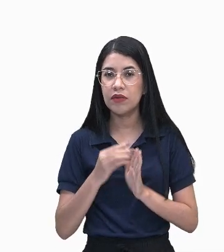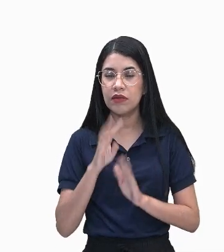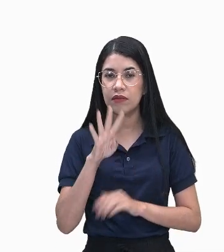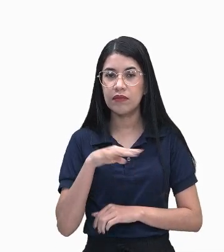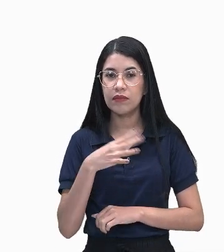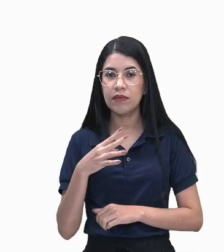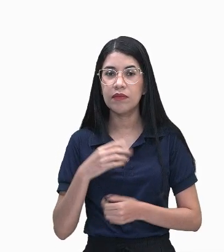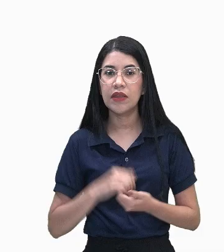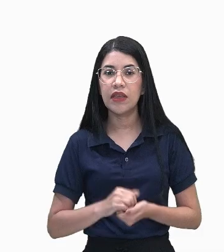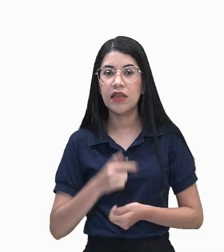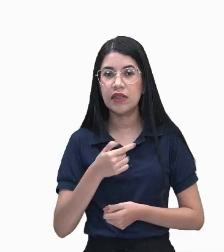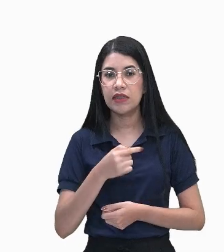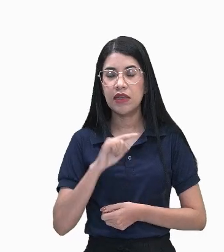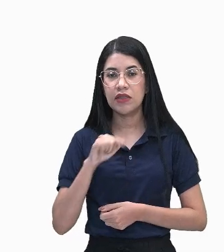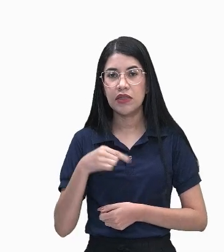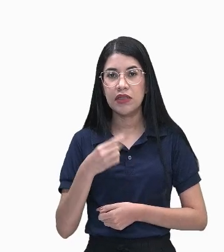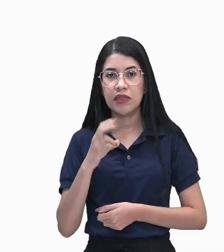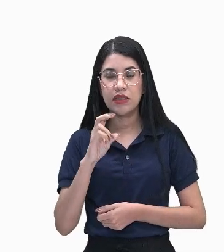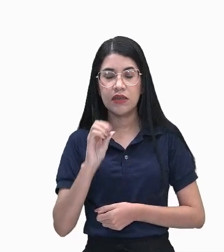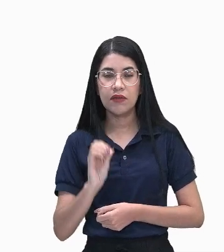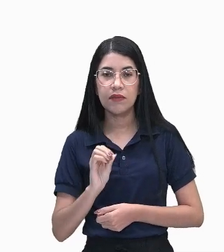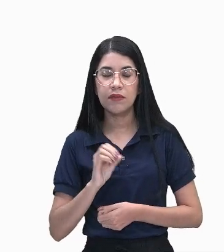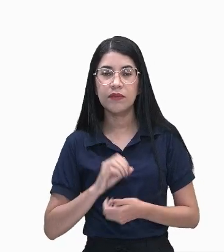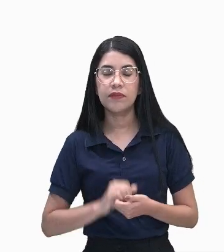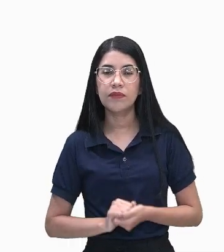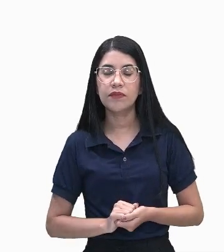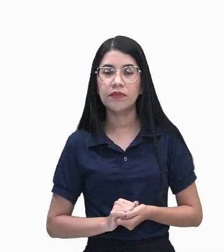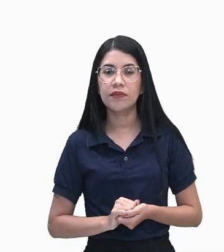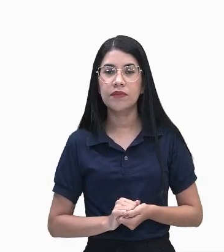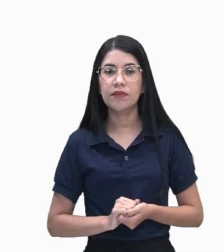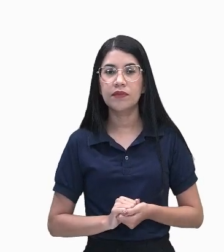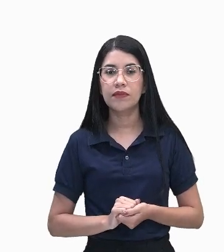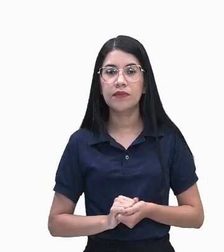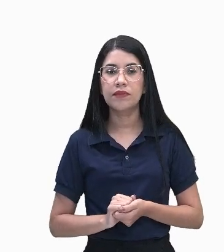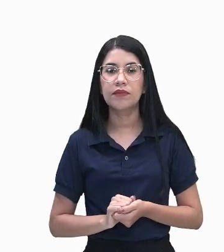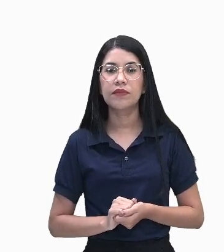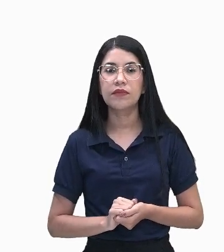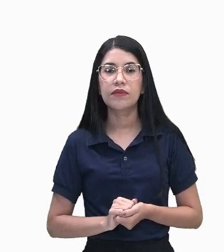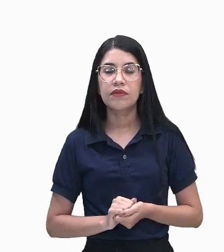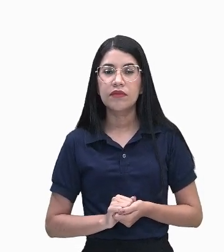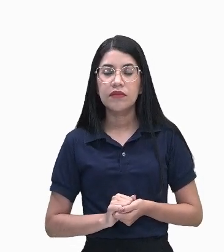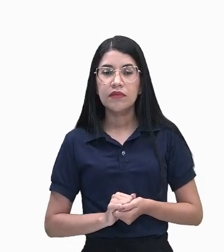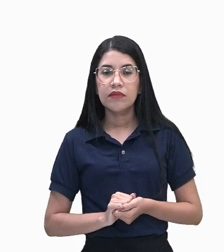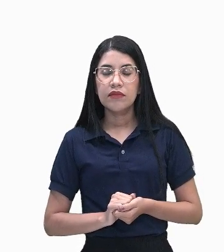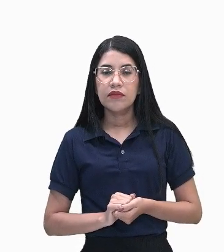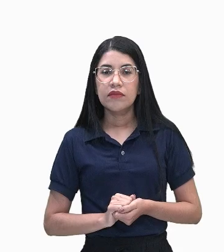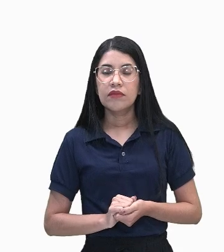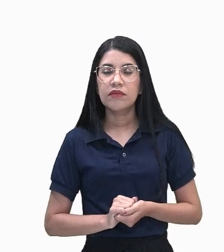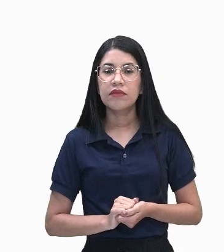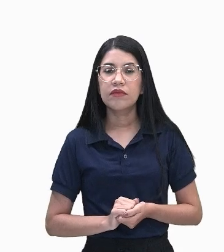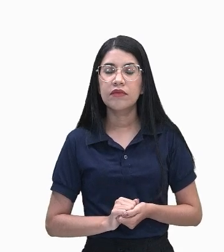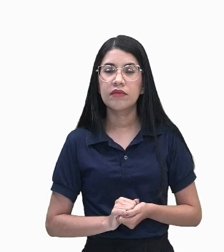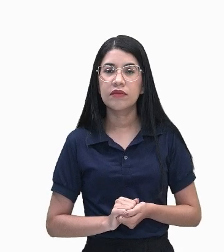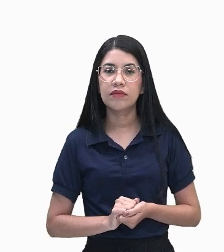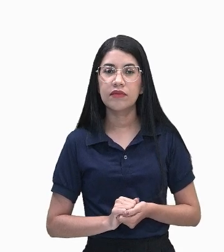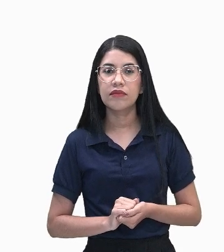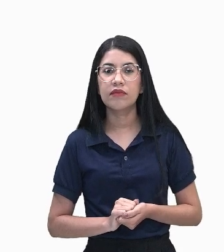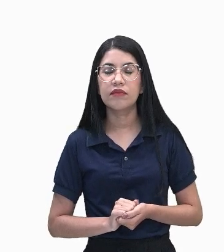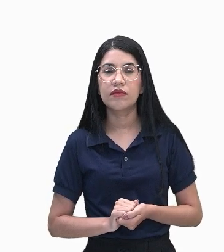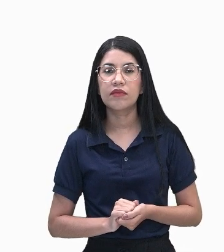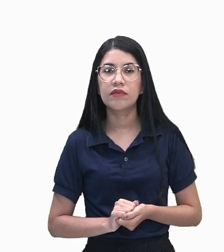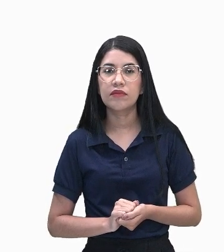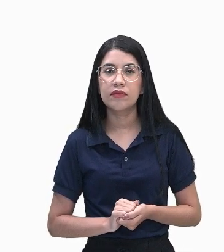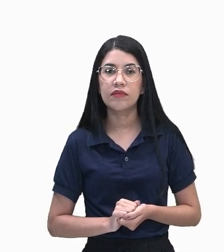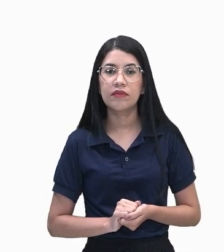7,50. Então, o B é o valor fixo e o A é o quanto está variando, no caso aqui, A igual a 2, certo? Dito